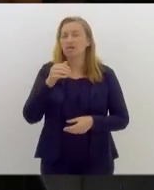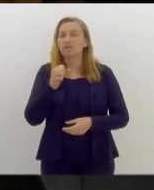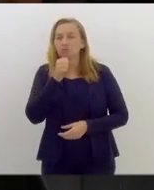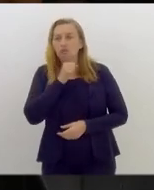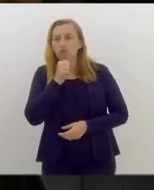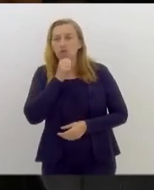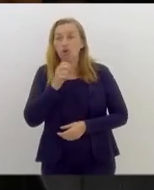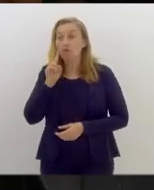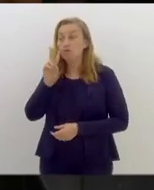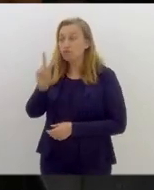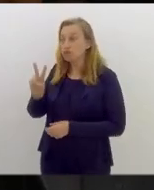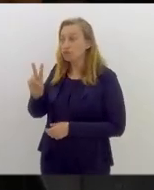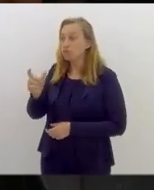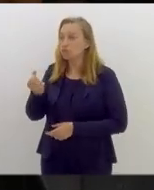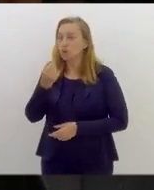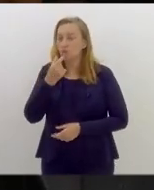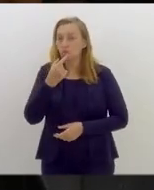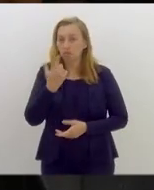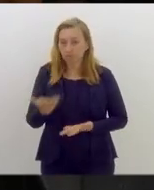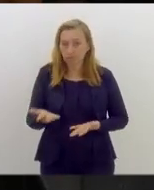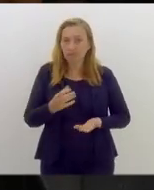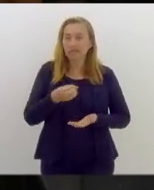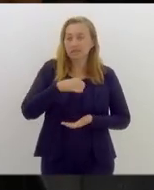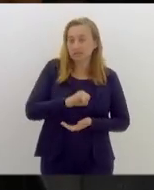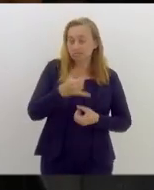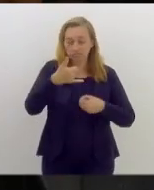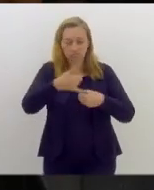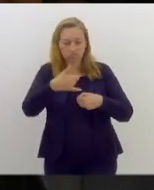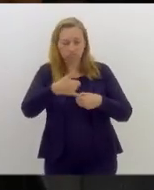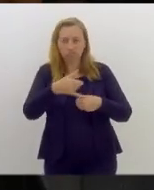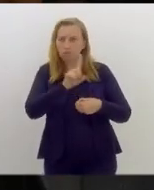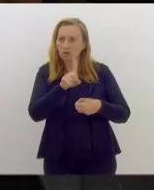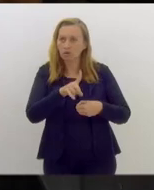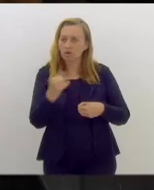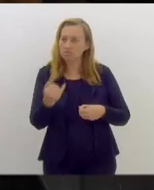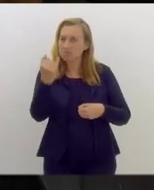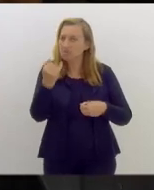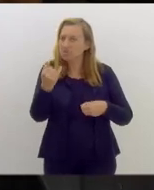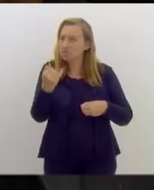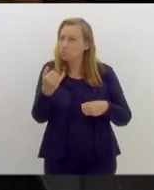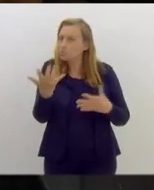uva. Se gasolina não é bem essencial,